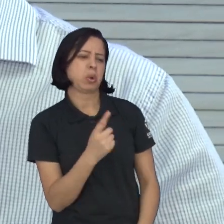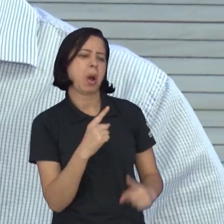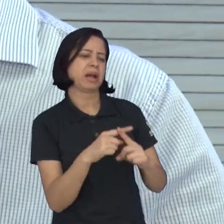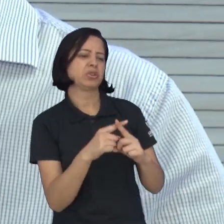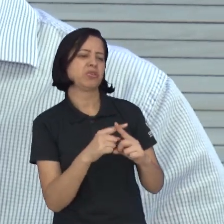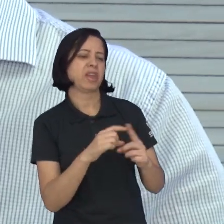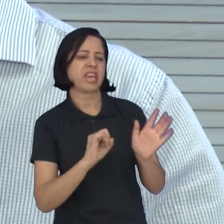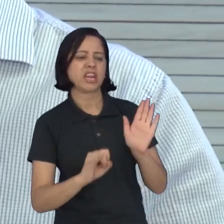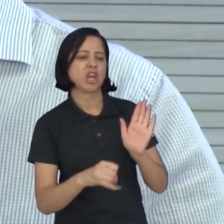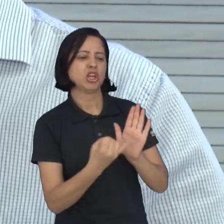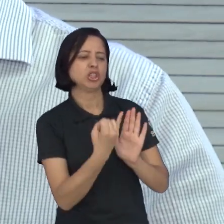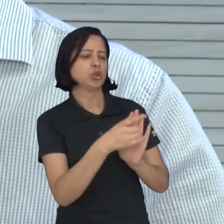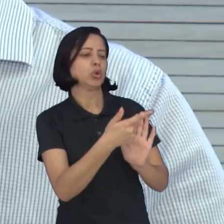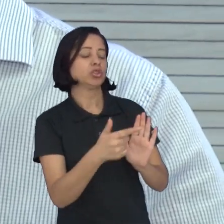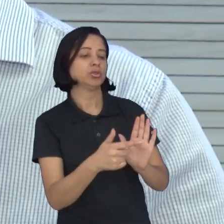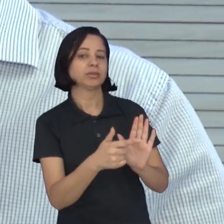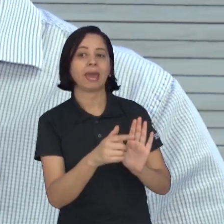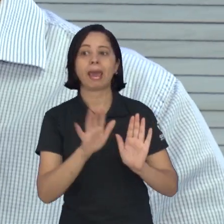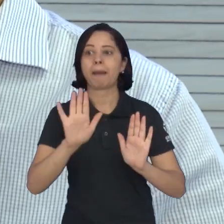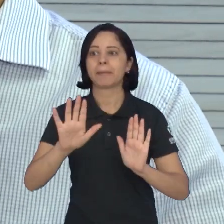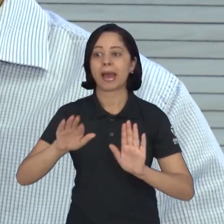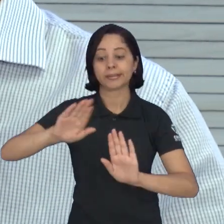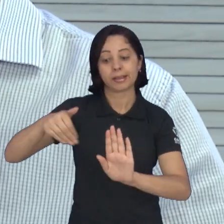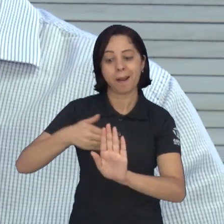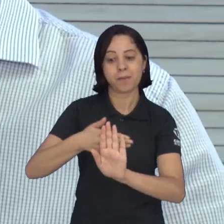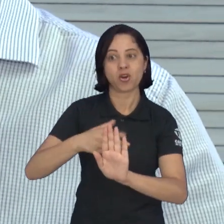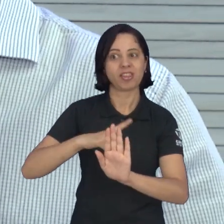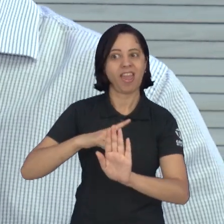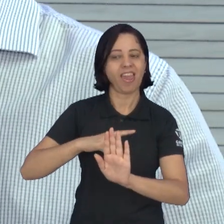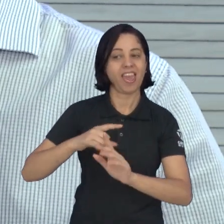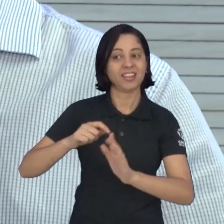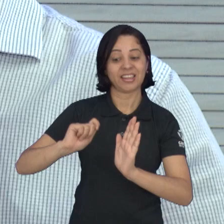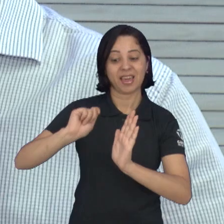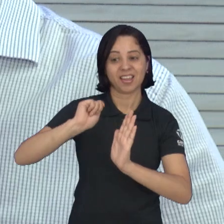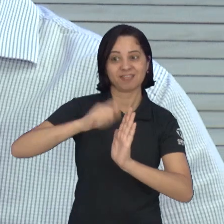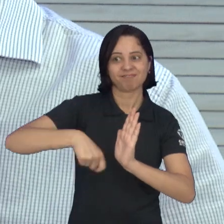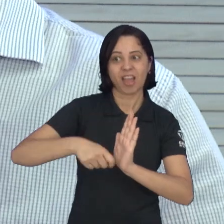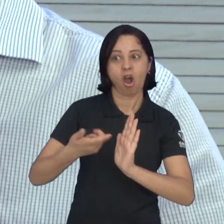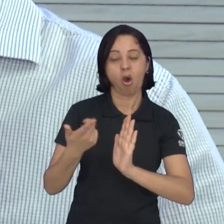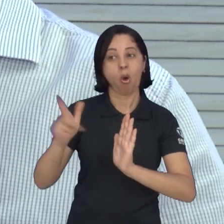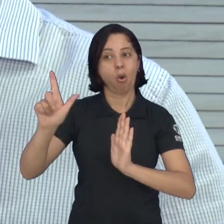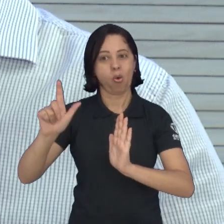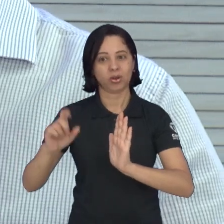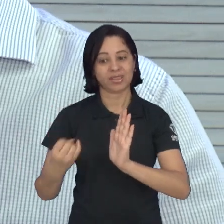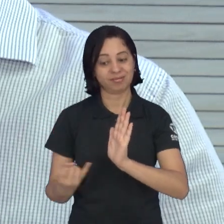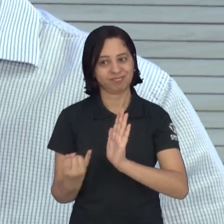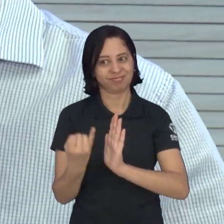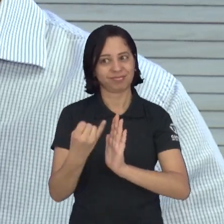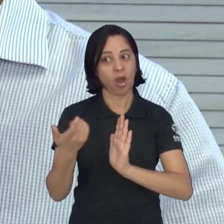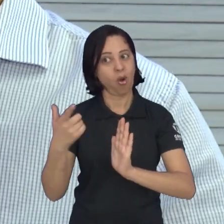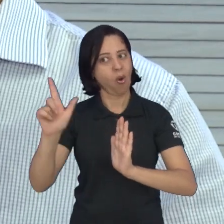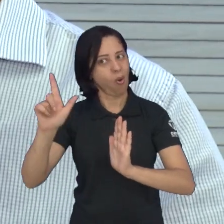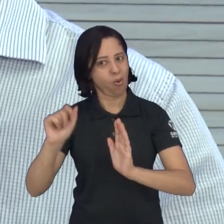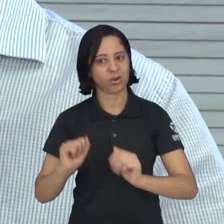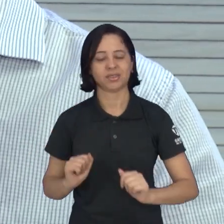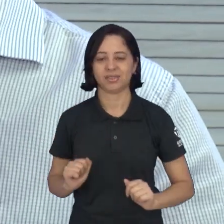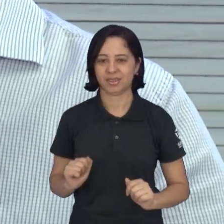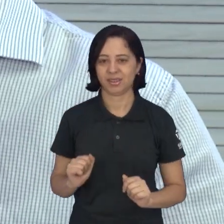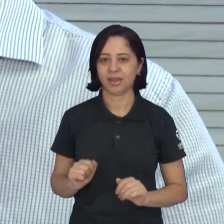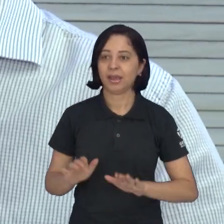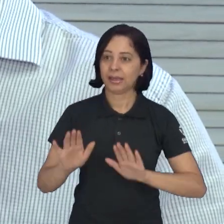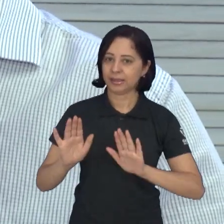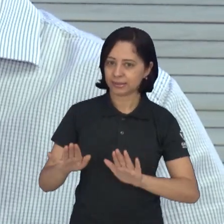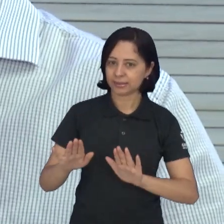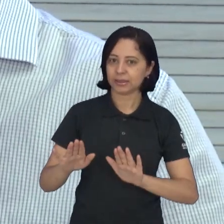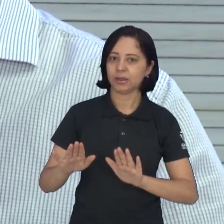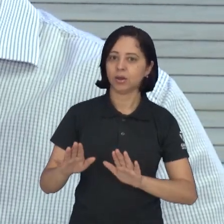mas ele tem taxa de abertura de crédito, ele tem taxa de boleto, ele pode ter umas taxinhas embutidas nesse preço. Então, o